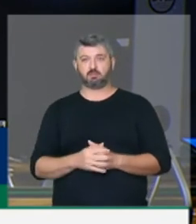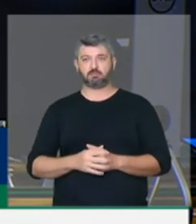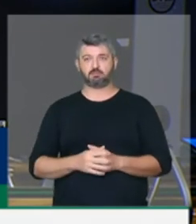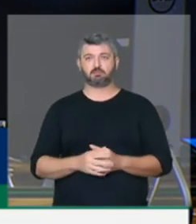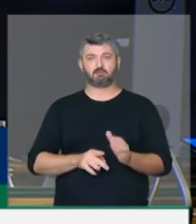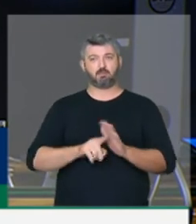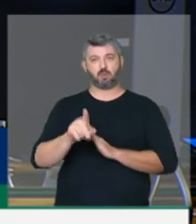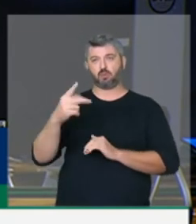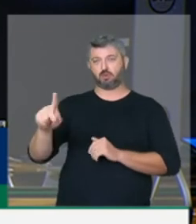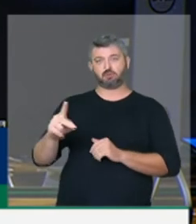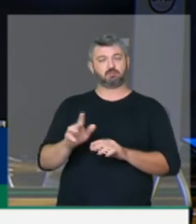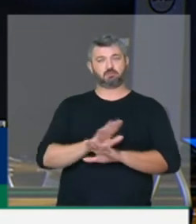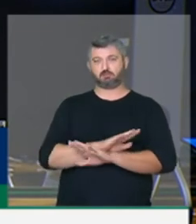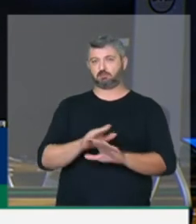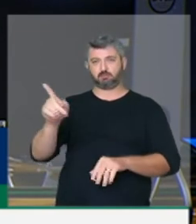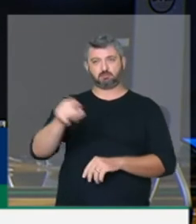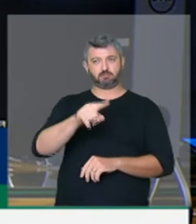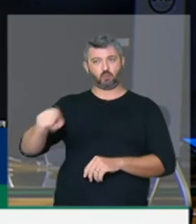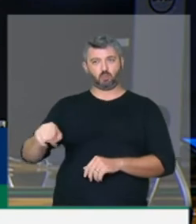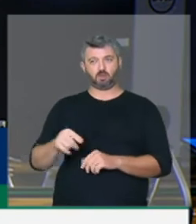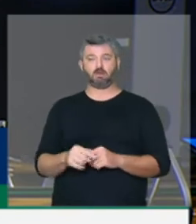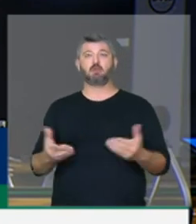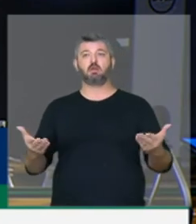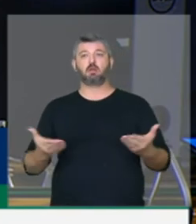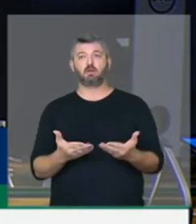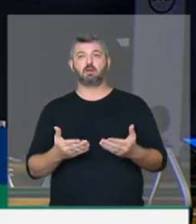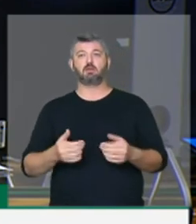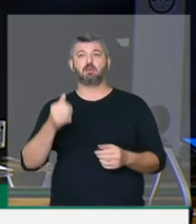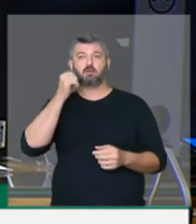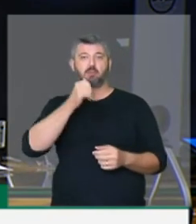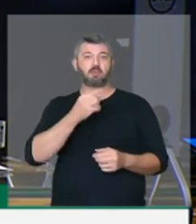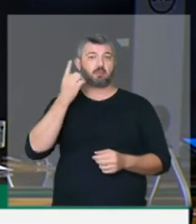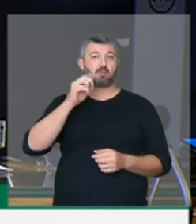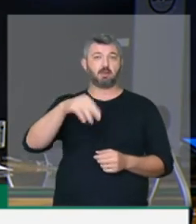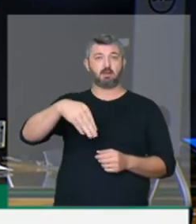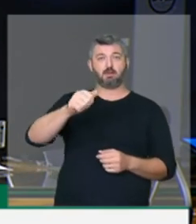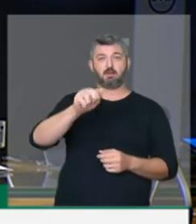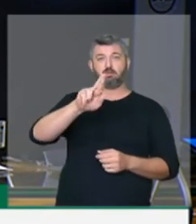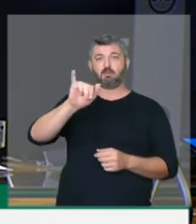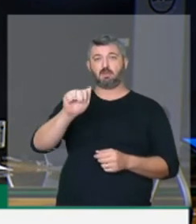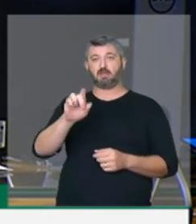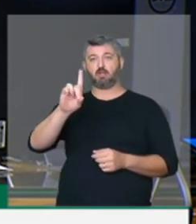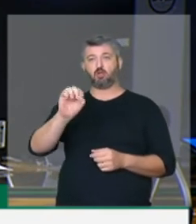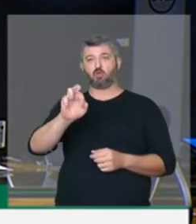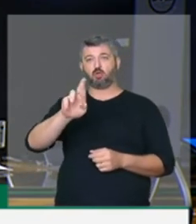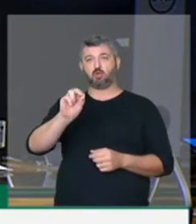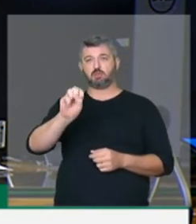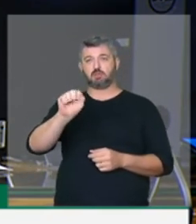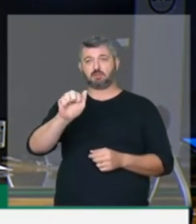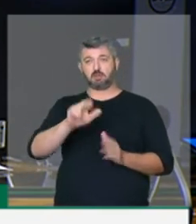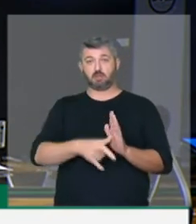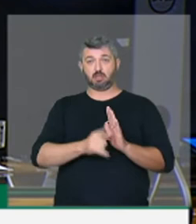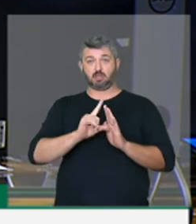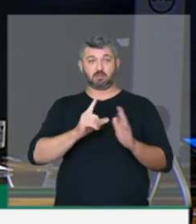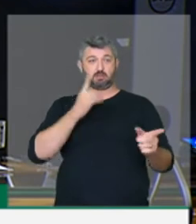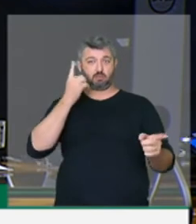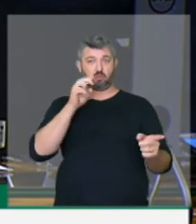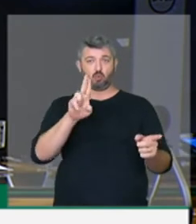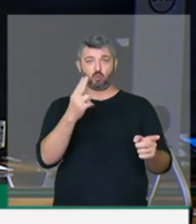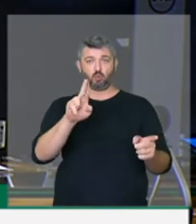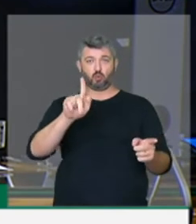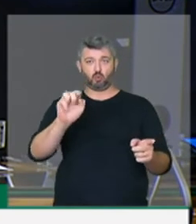questão de ordem, Vossa Excelência, está negada. Passo a palavra para a deputada Maria do Rosário para encaminhar a favor. Deputado Hugo, algum, não,